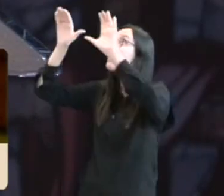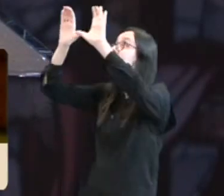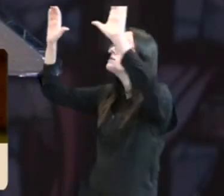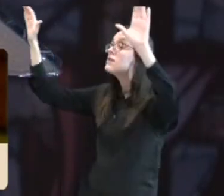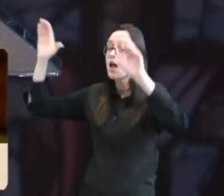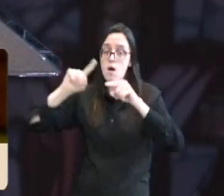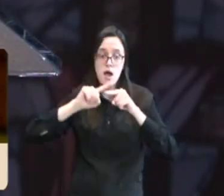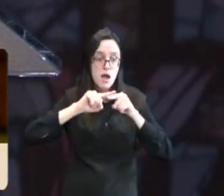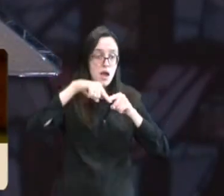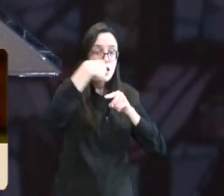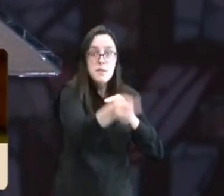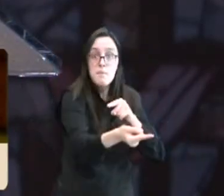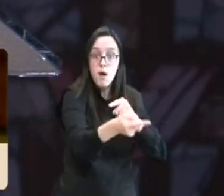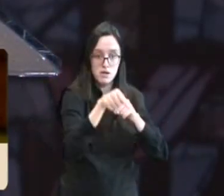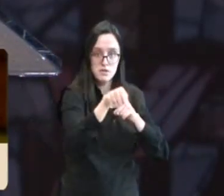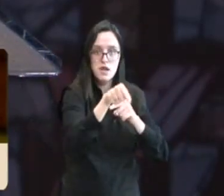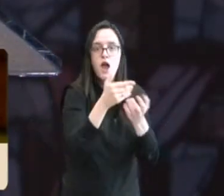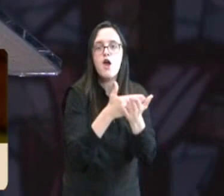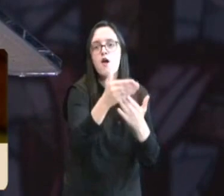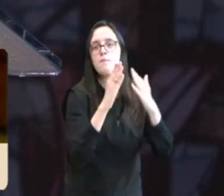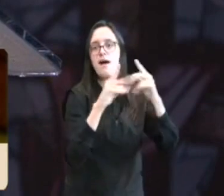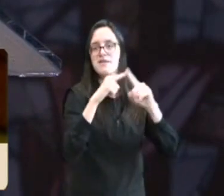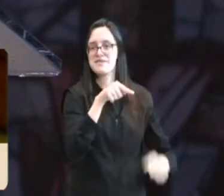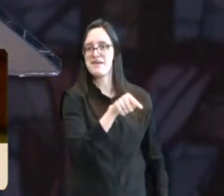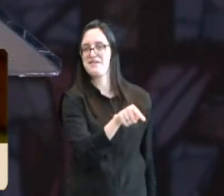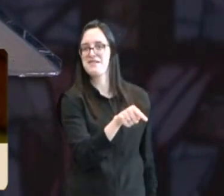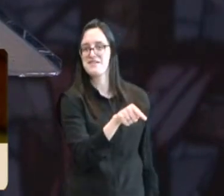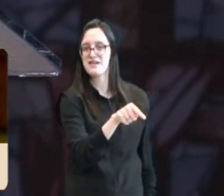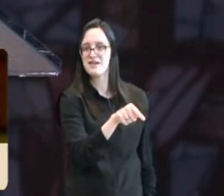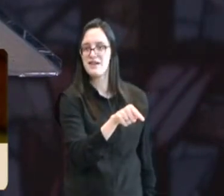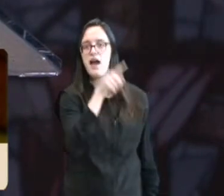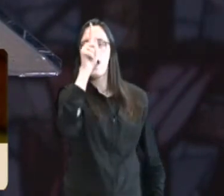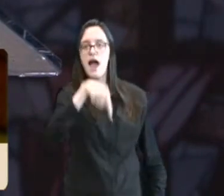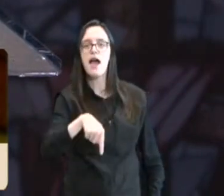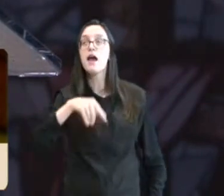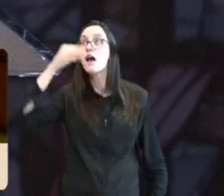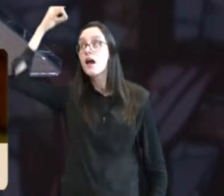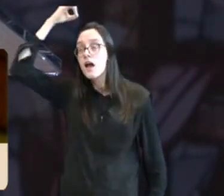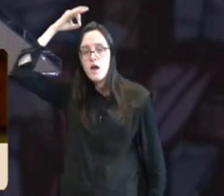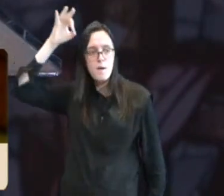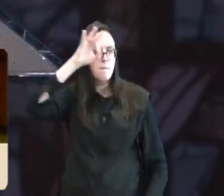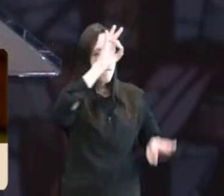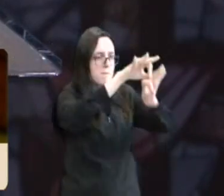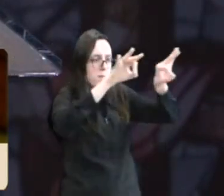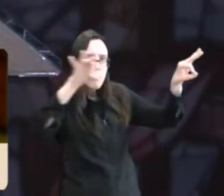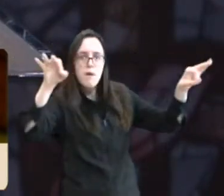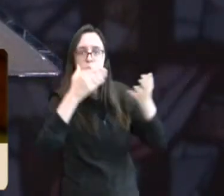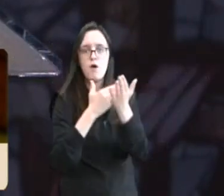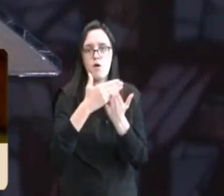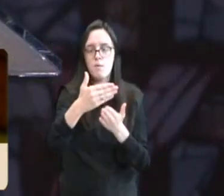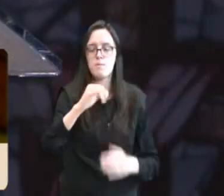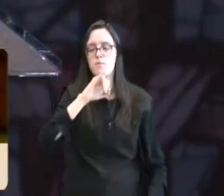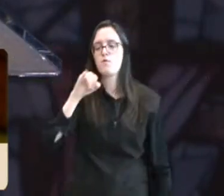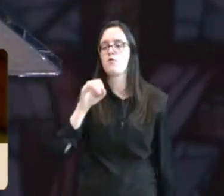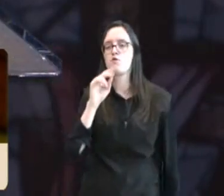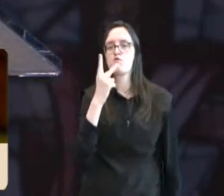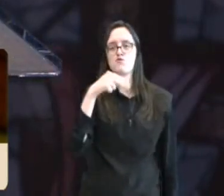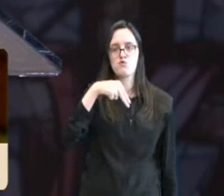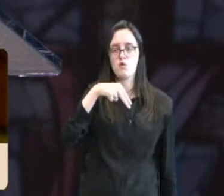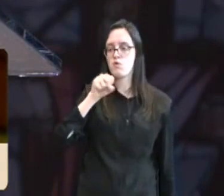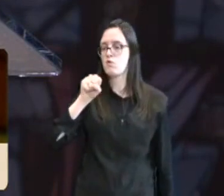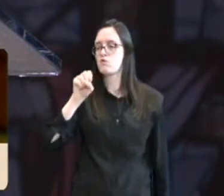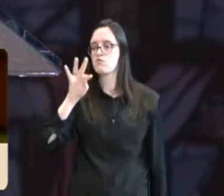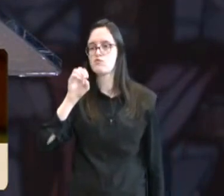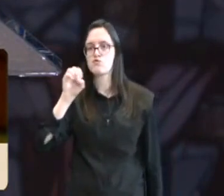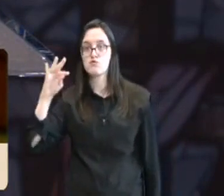céus. Ali ela começa, com o derramamento do Espírito Santo. John Stott diz que ela começou,